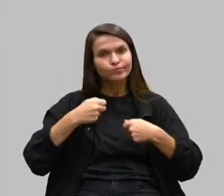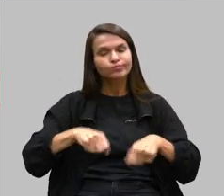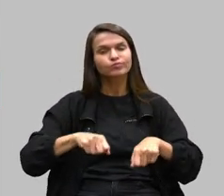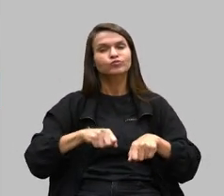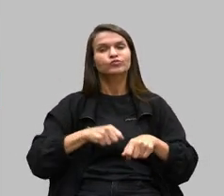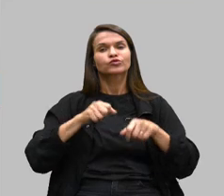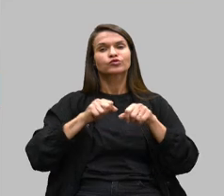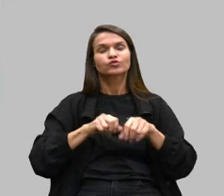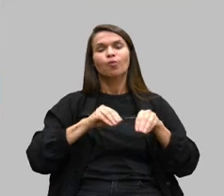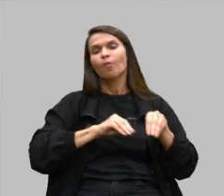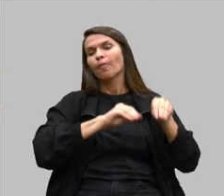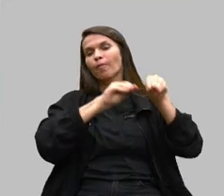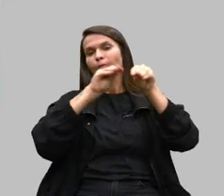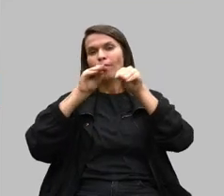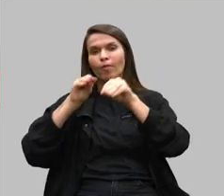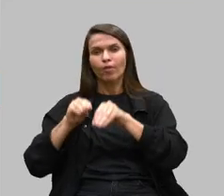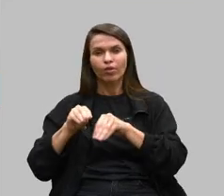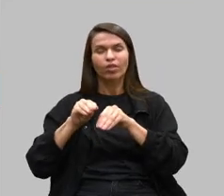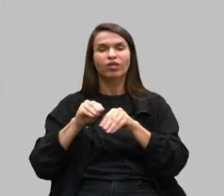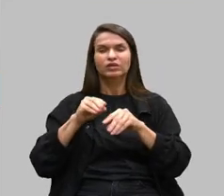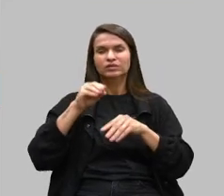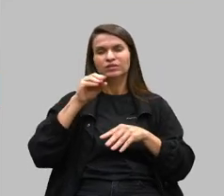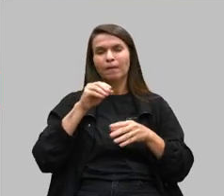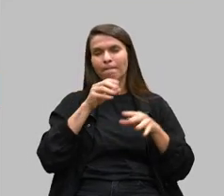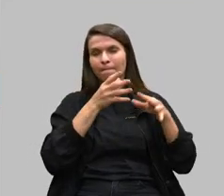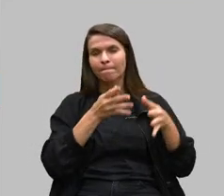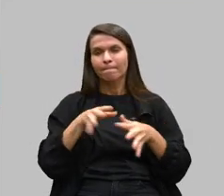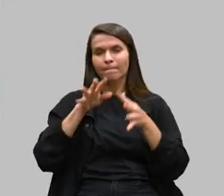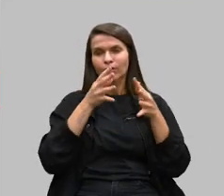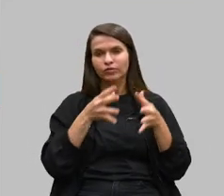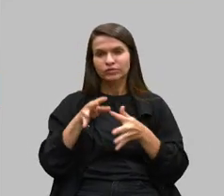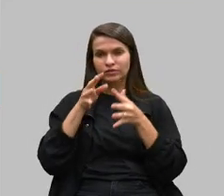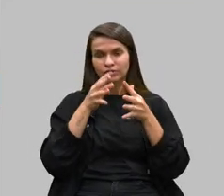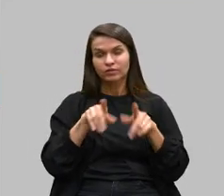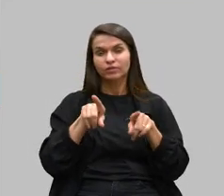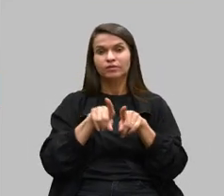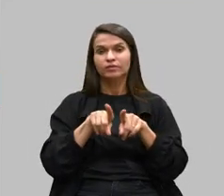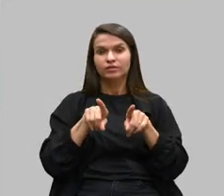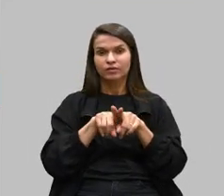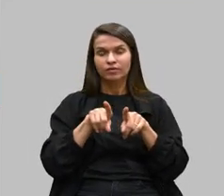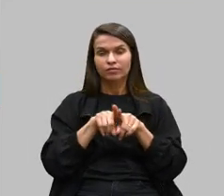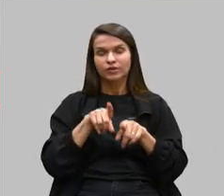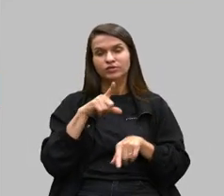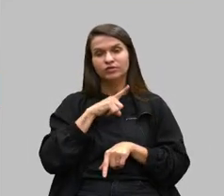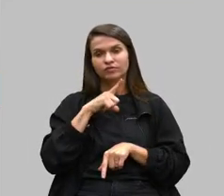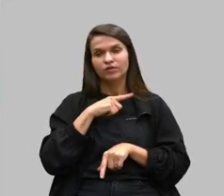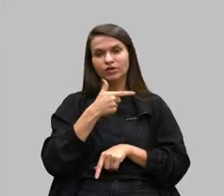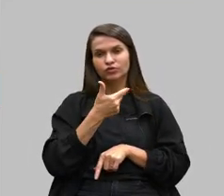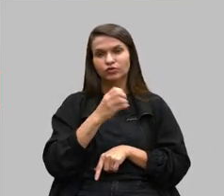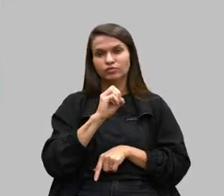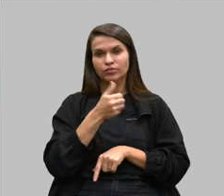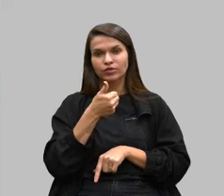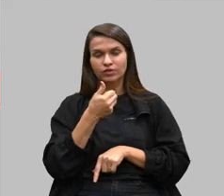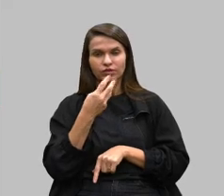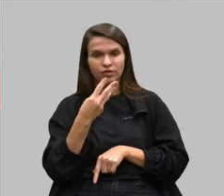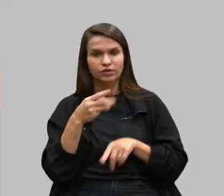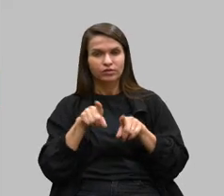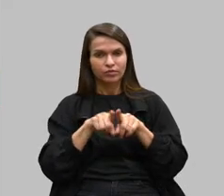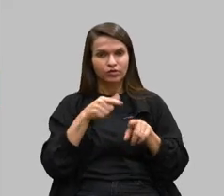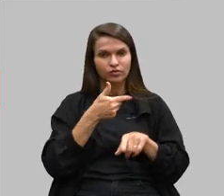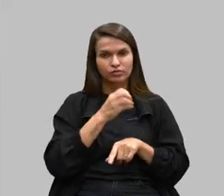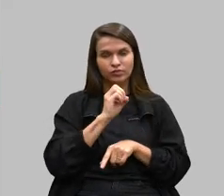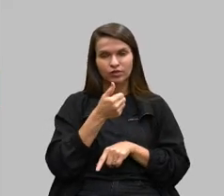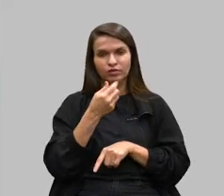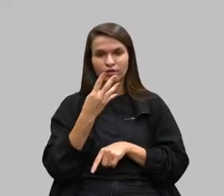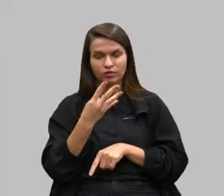escoamento de toda essa produção também nós tivemos em 2013 2014